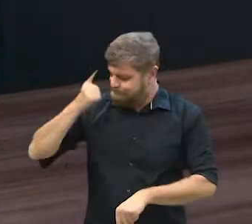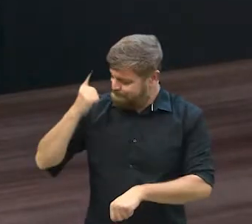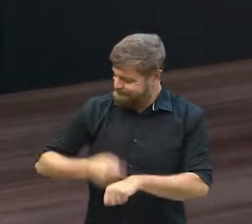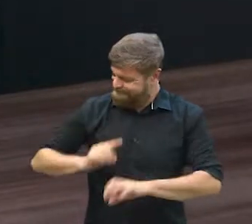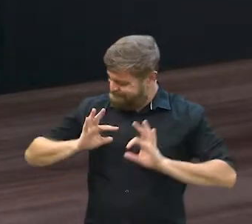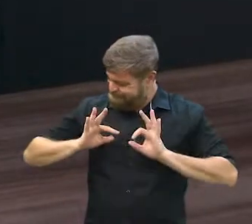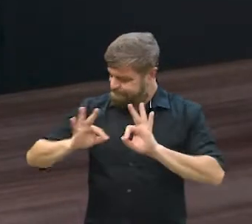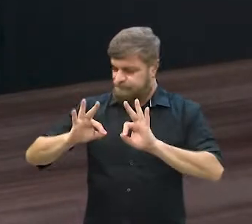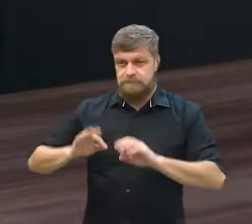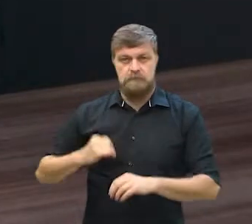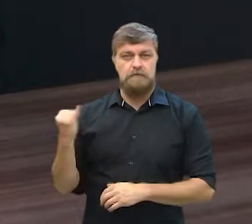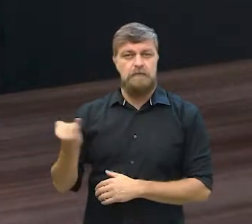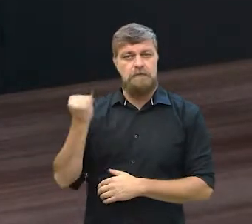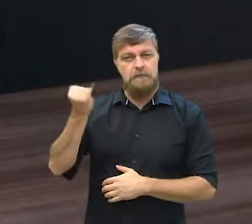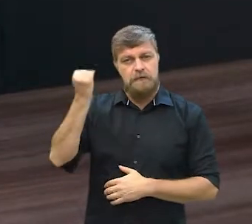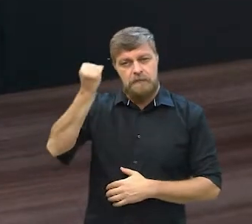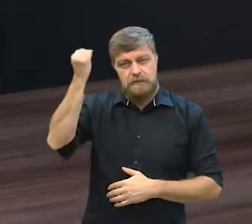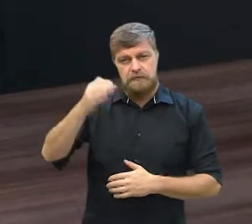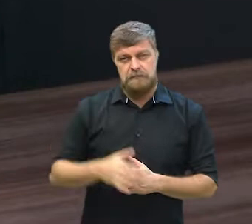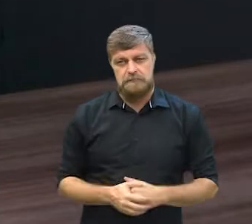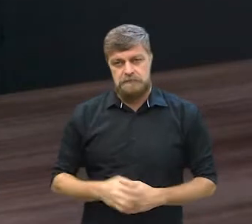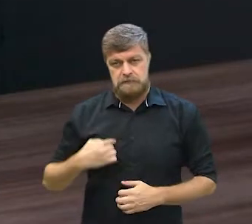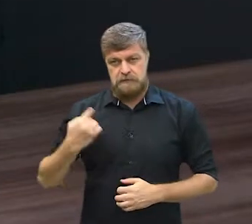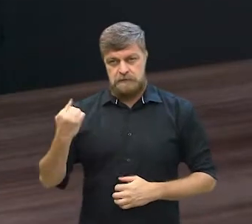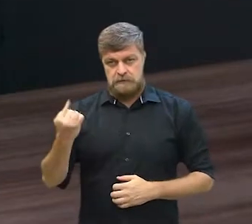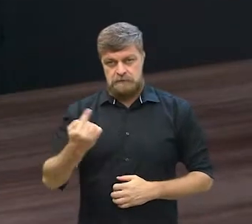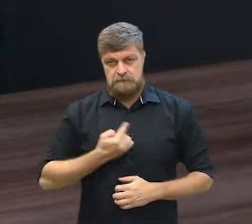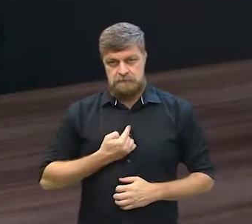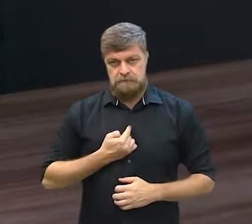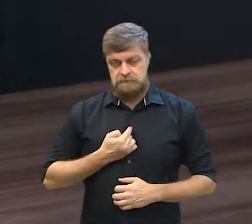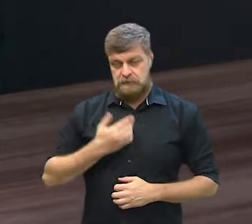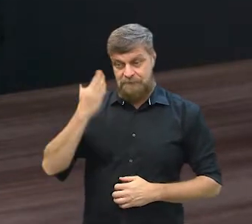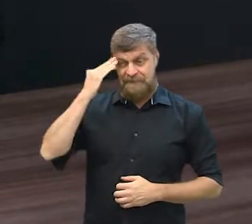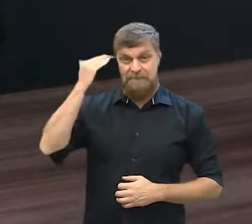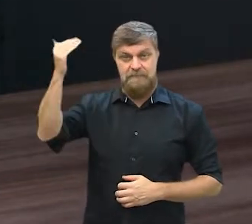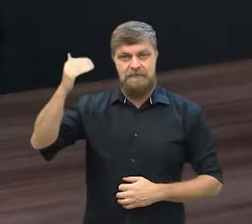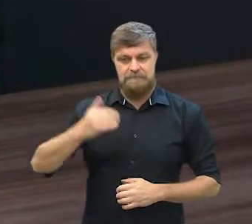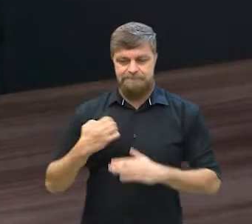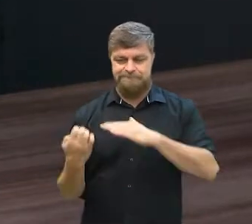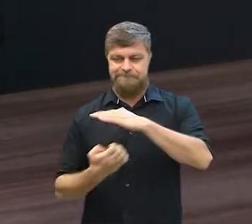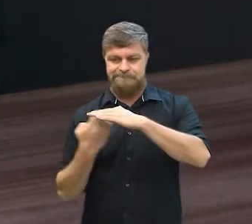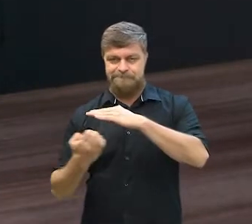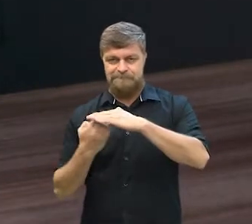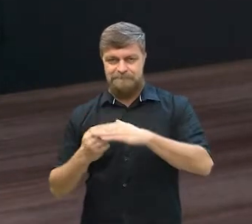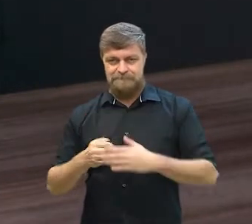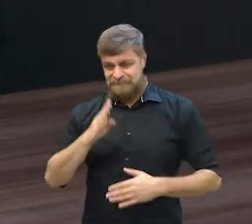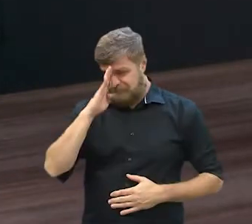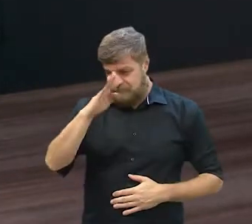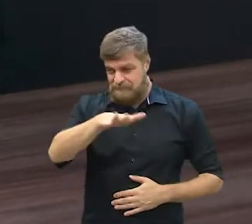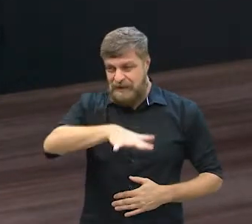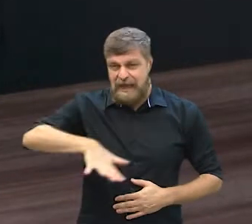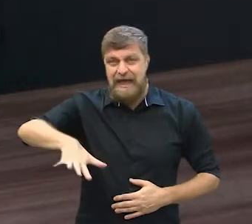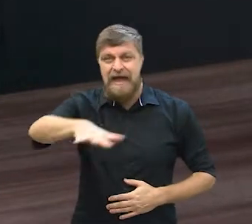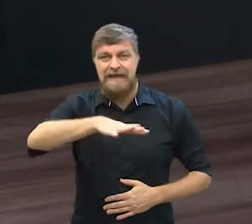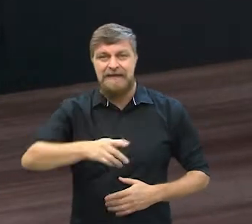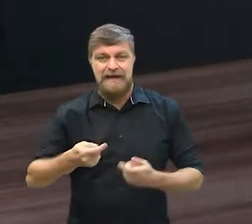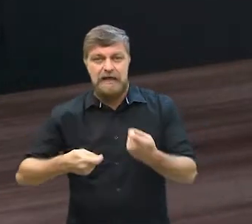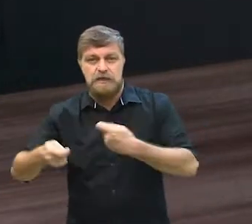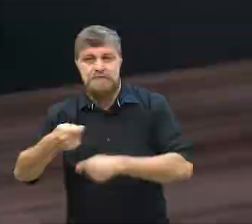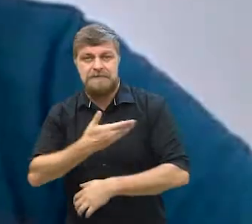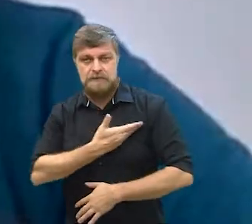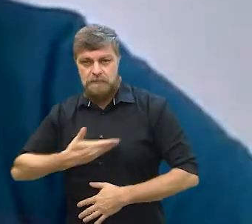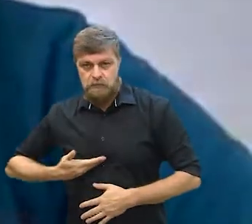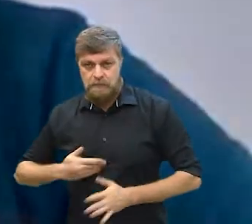time perfeito, muito relevante, e isso foi o que nos projetou, né? Principalmente na administração pública